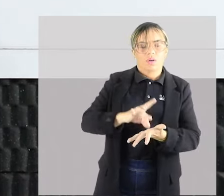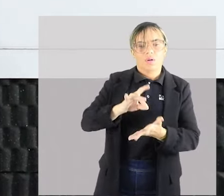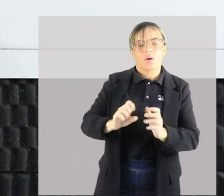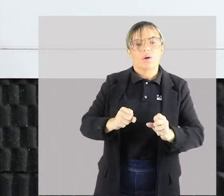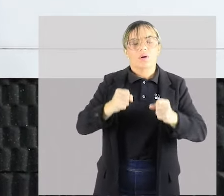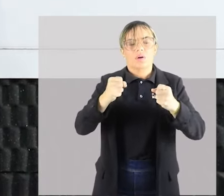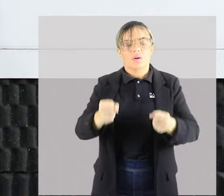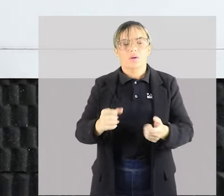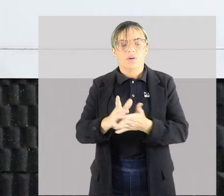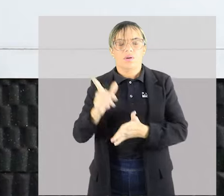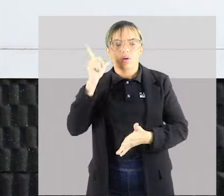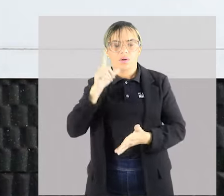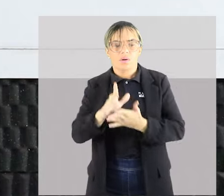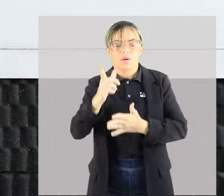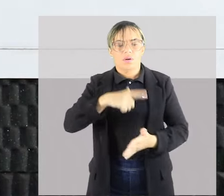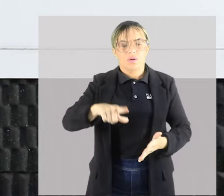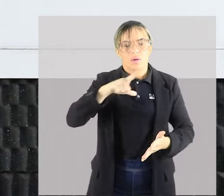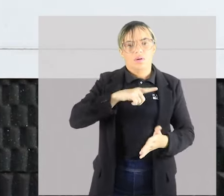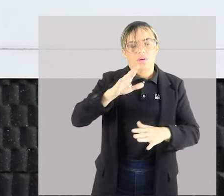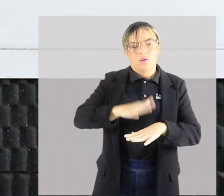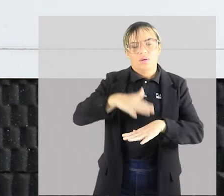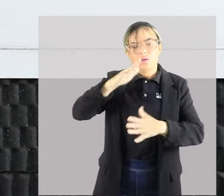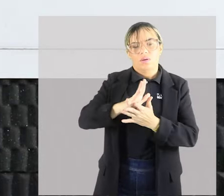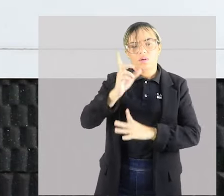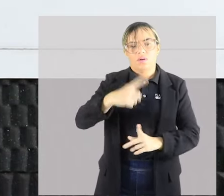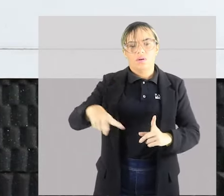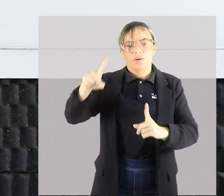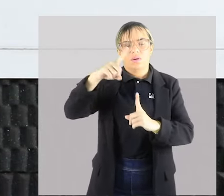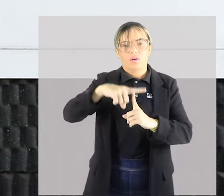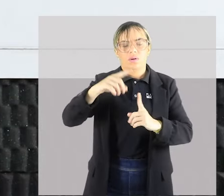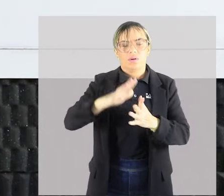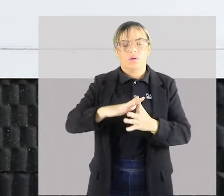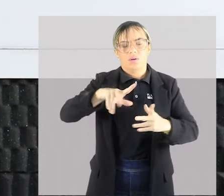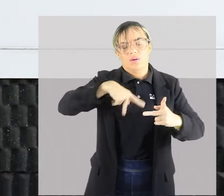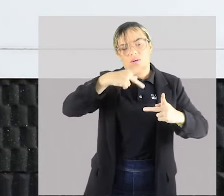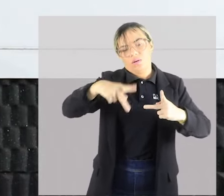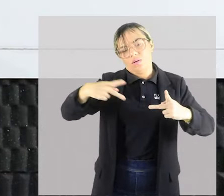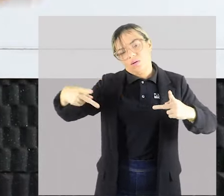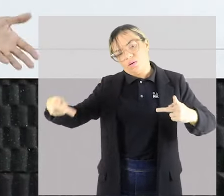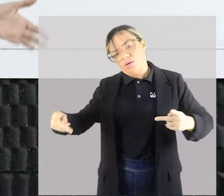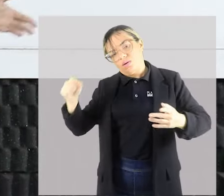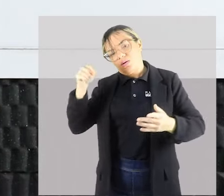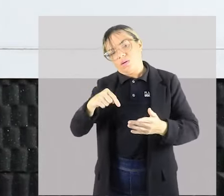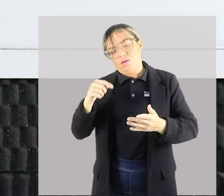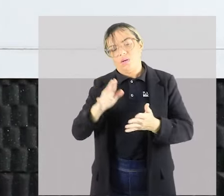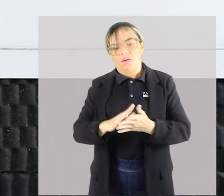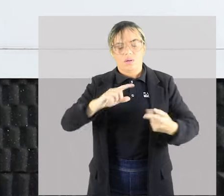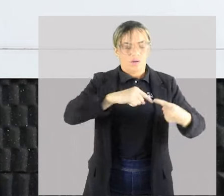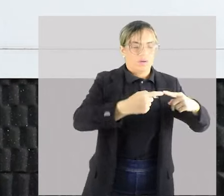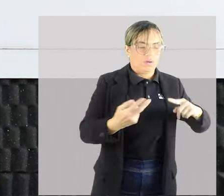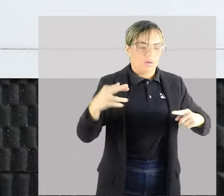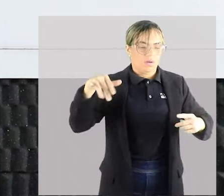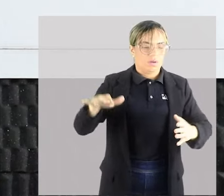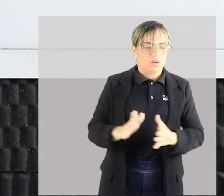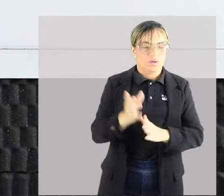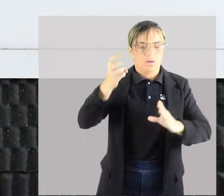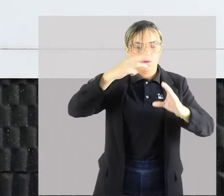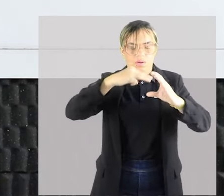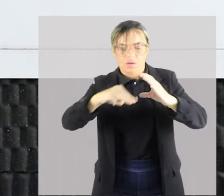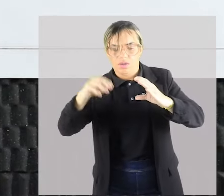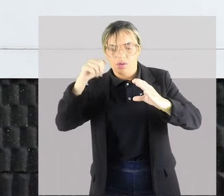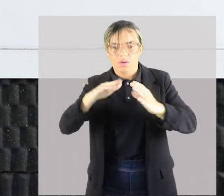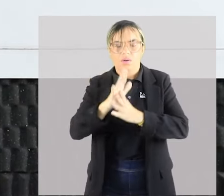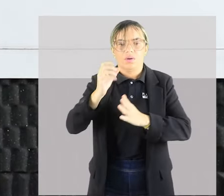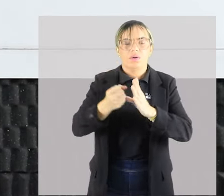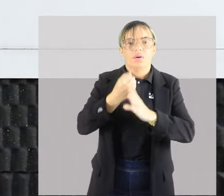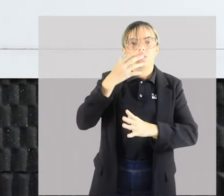possível né que a gente tenha ali mais de um tipo de proteína a partir do mesmo RNA mensageiro ali que